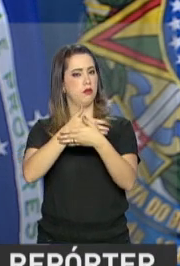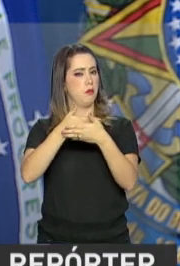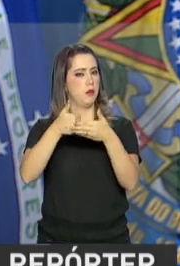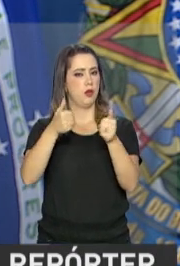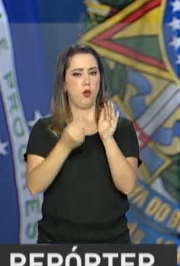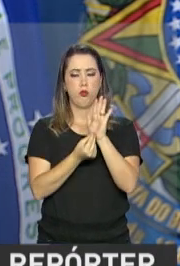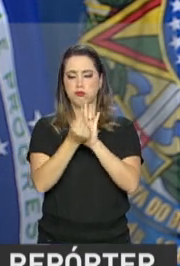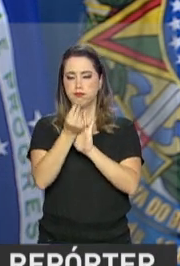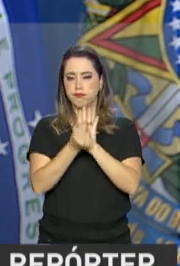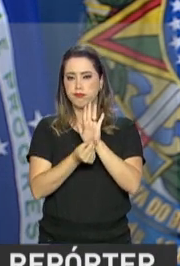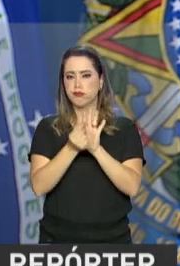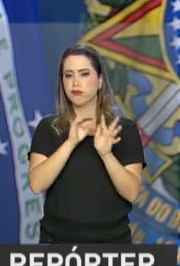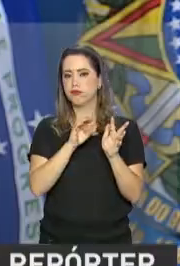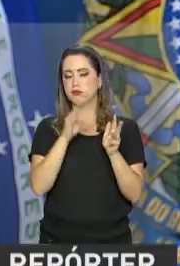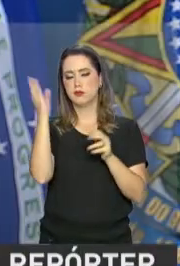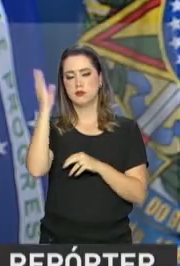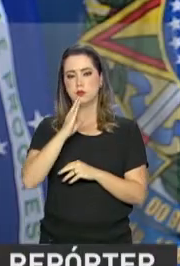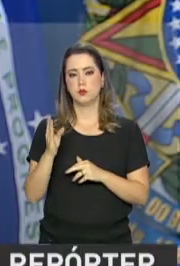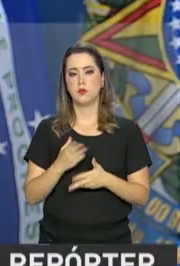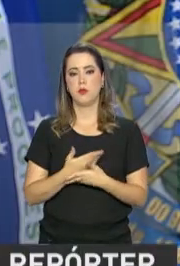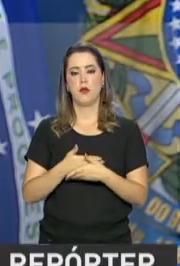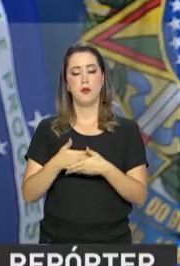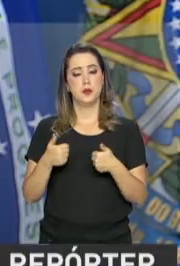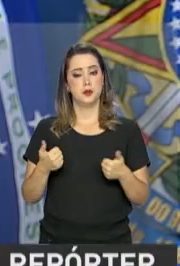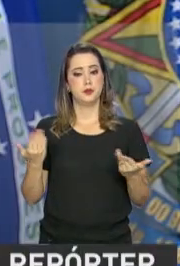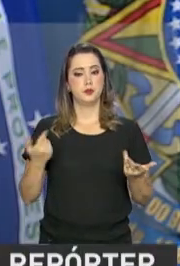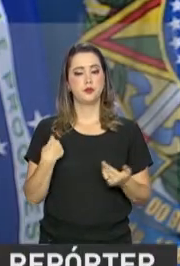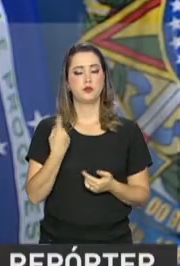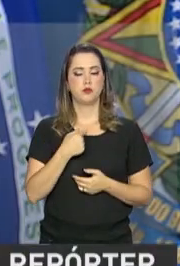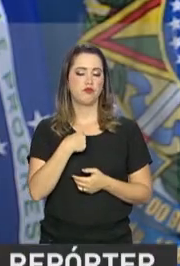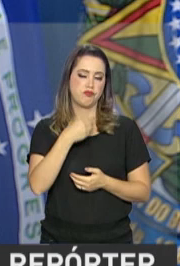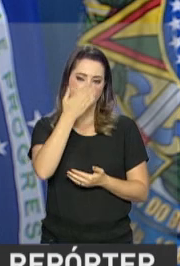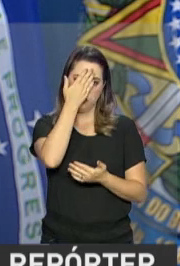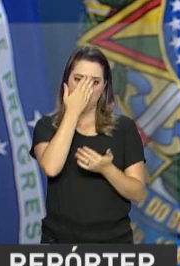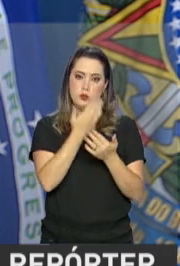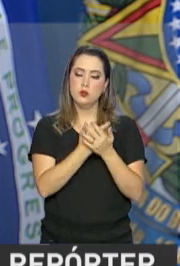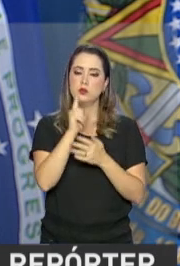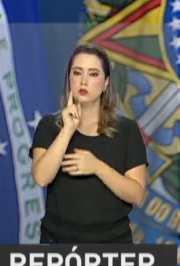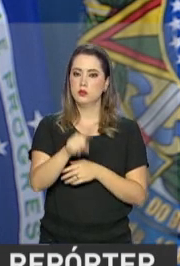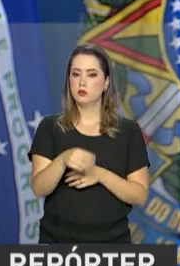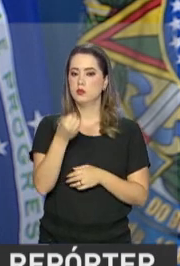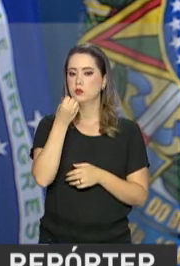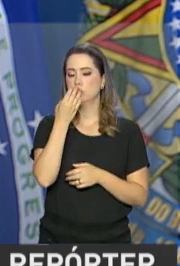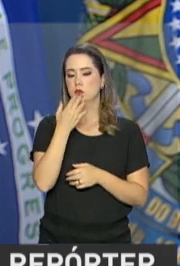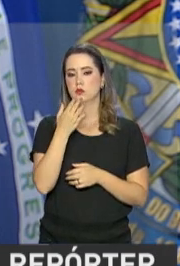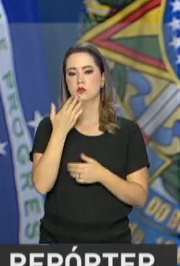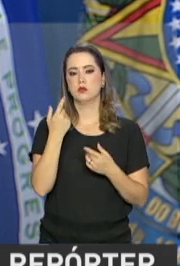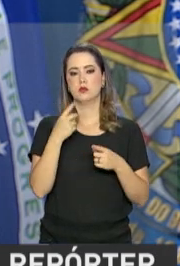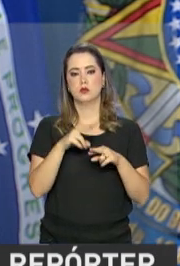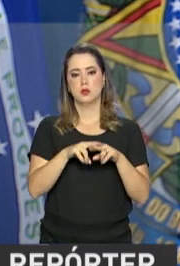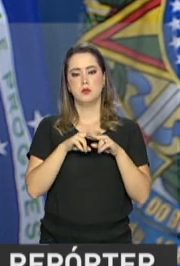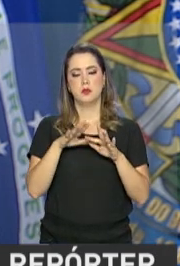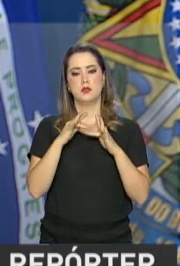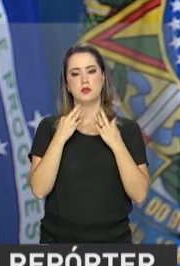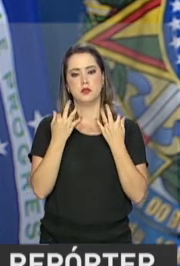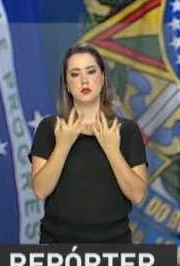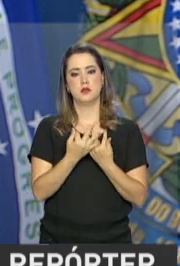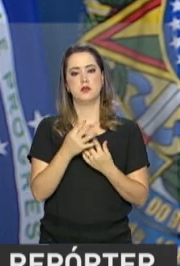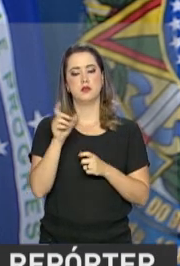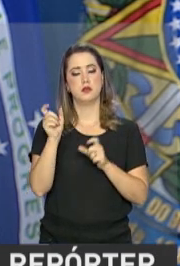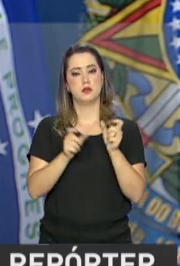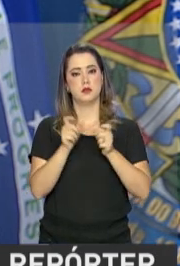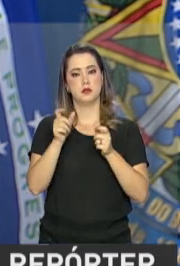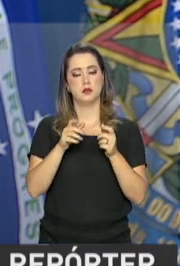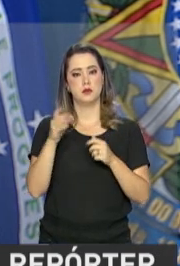economia brasileira que estou seguro que essa medida será muito bem recebida pelas famílias brasileiras